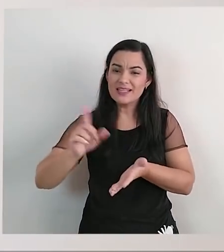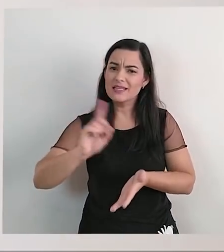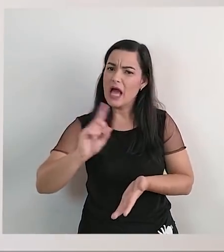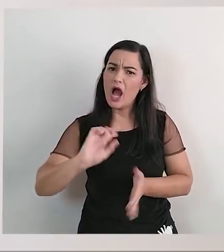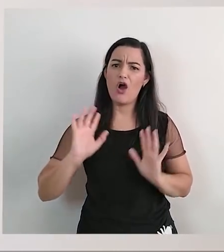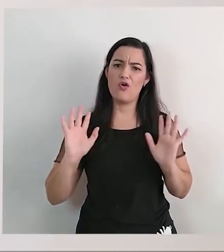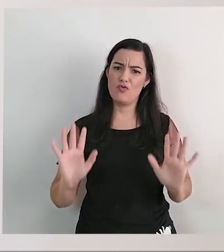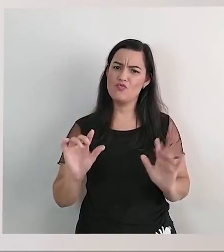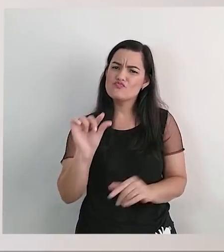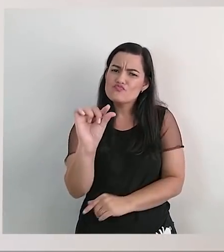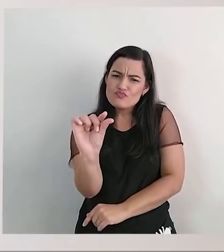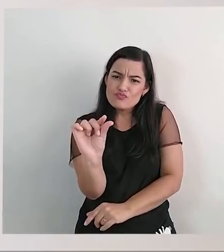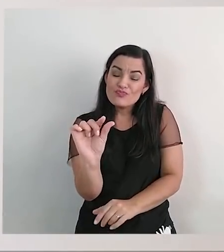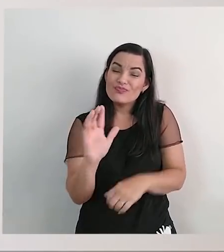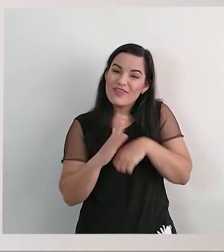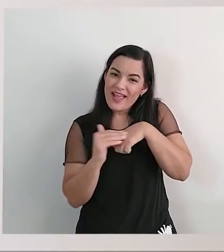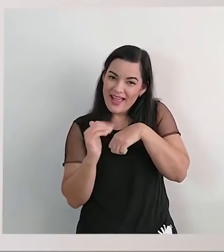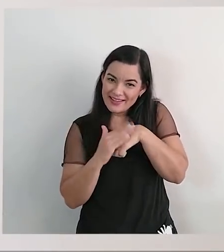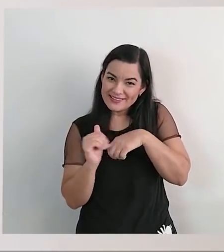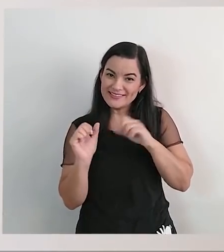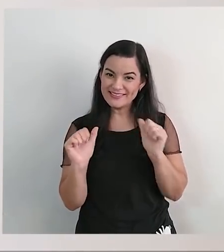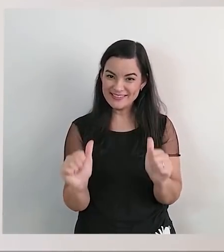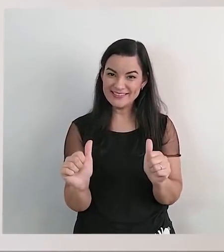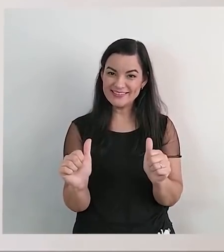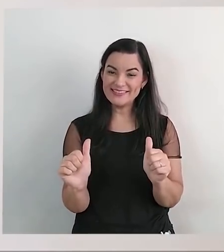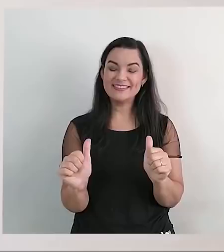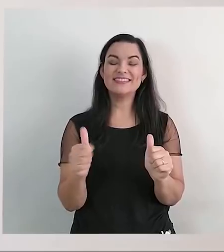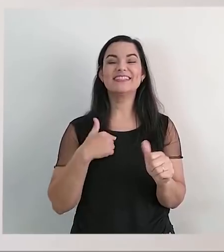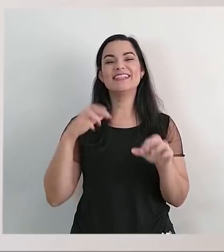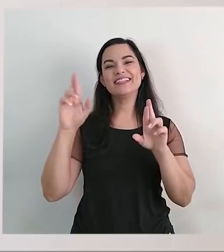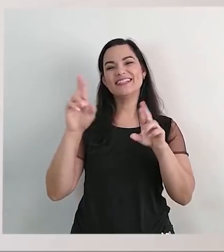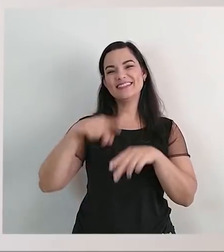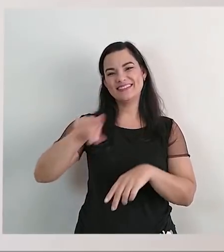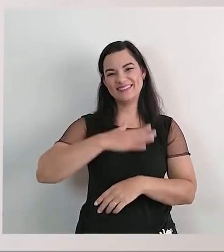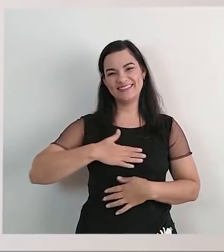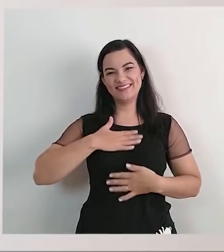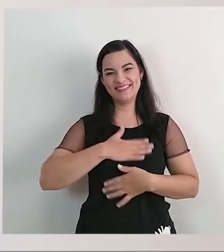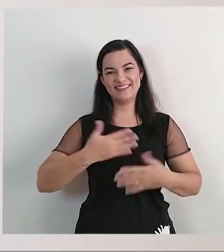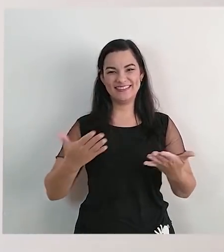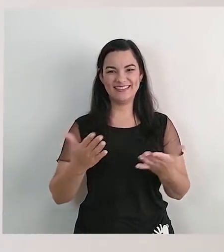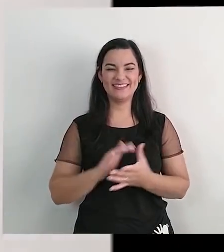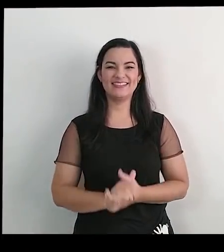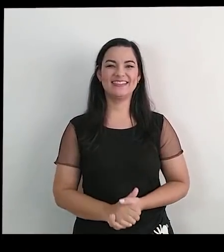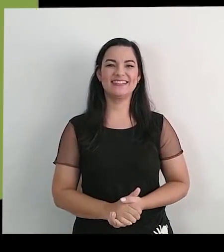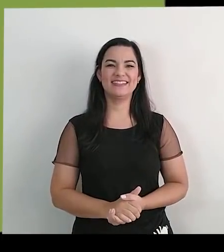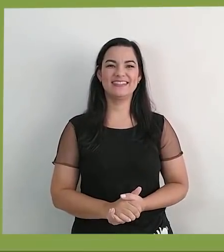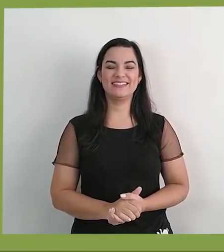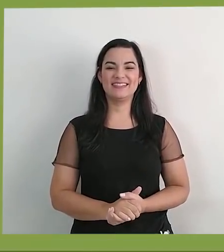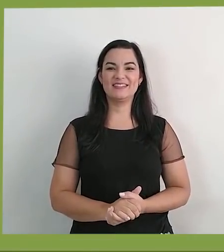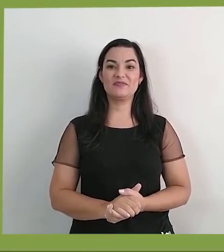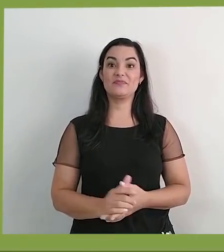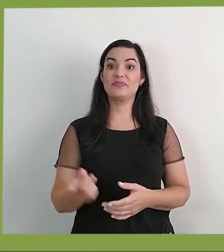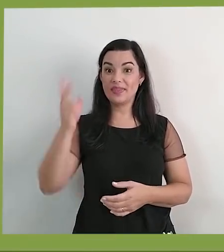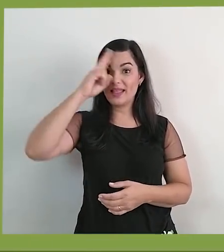força, né? É só um gestinho carinhoso. Eu espero que vocês tenham gostado.